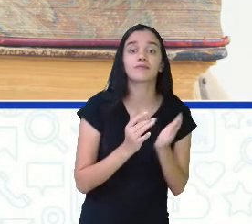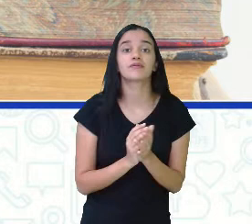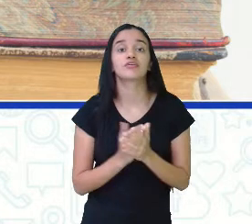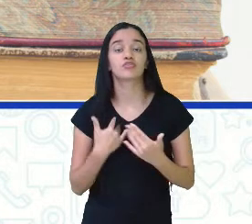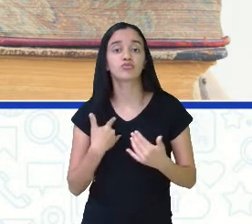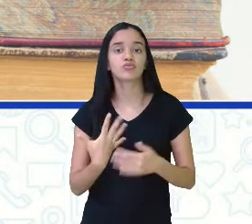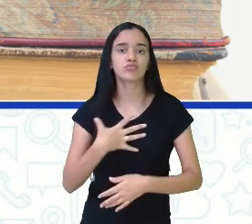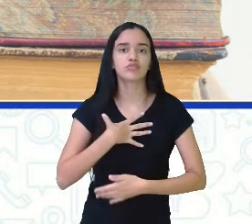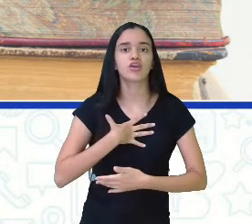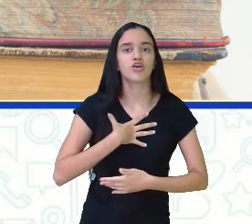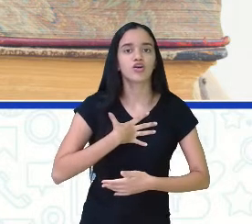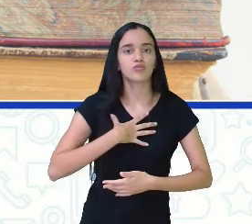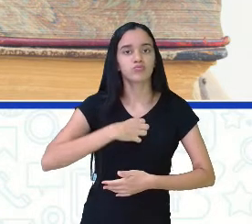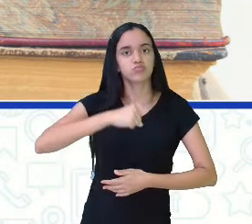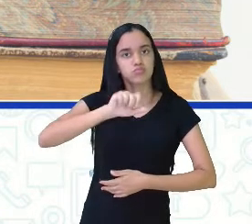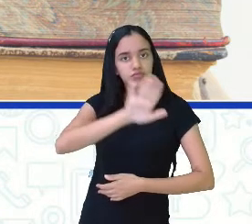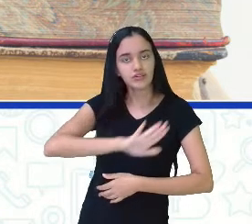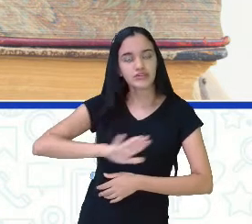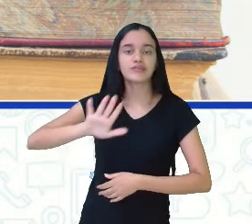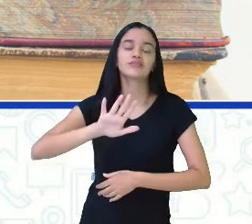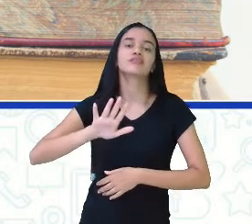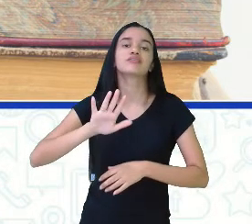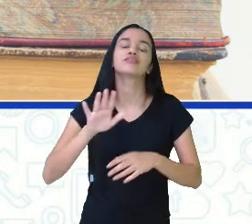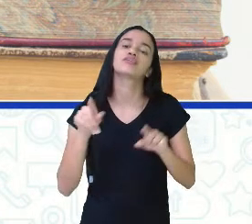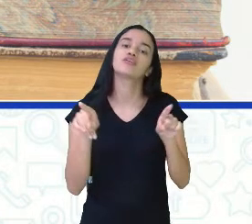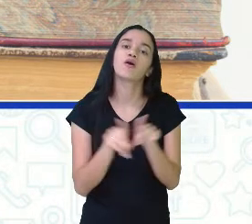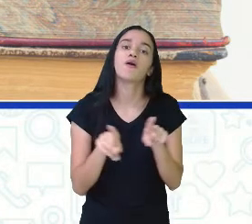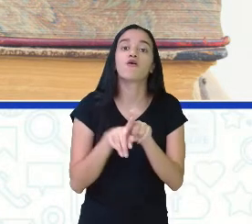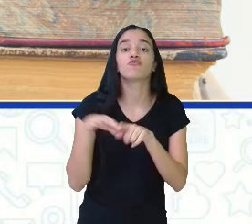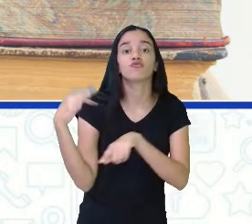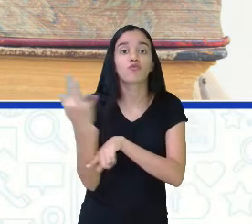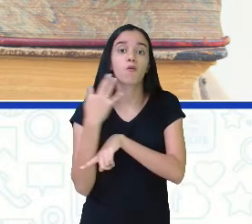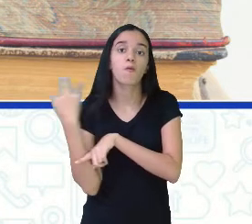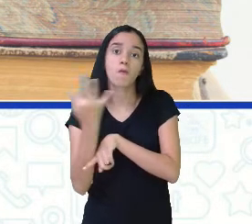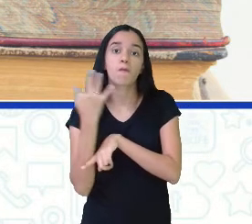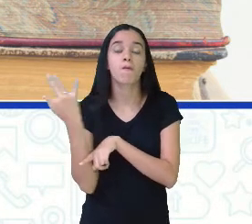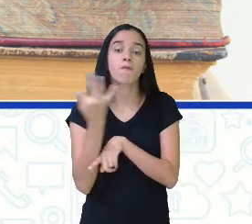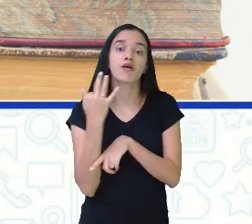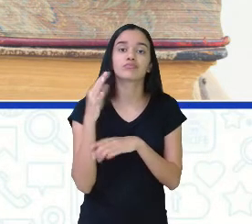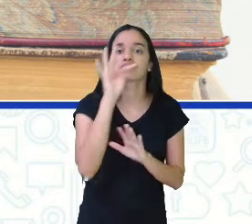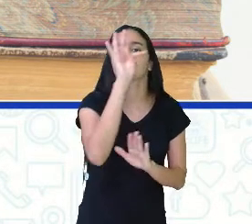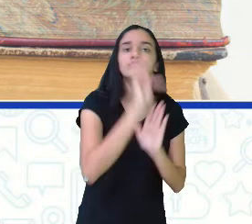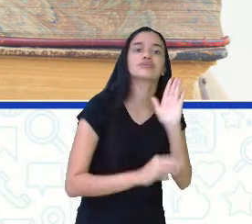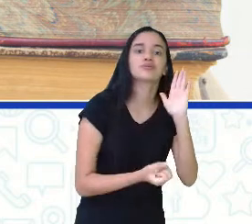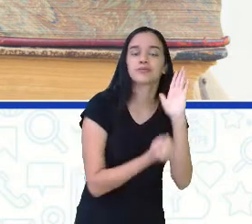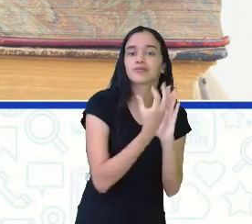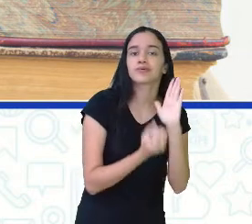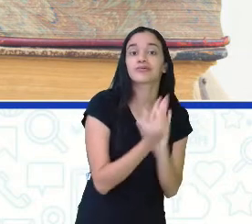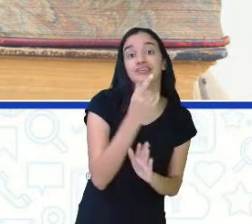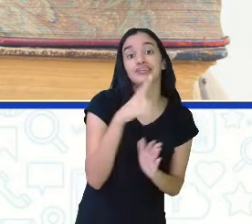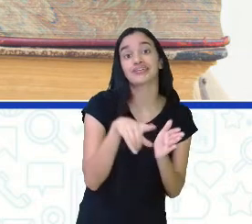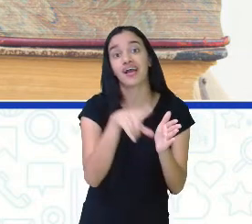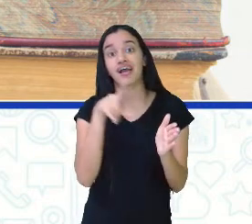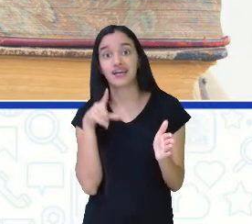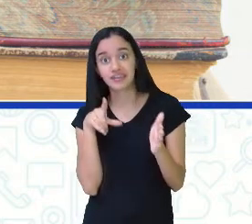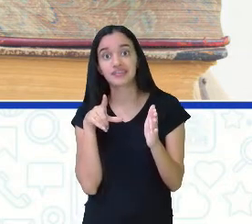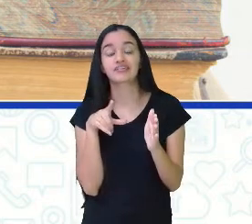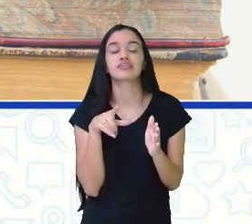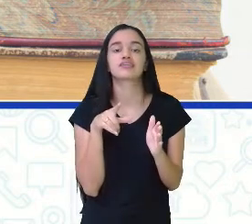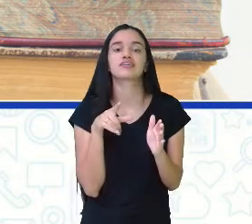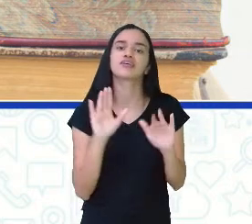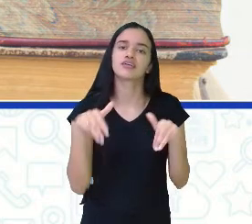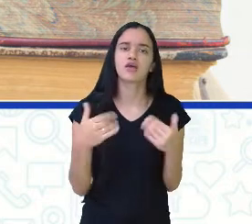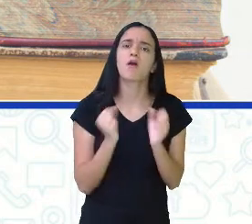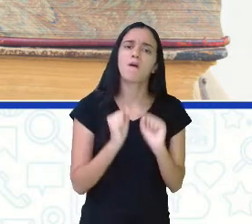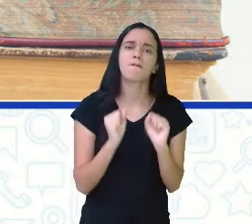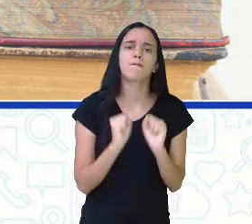de sentido ou formais, que se referem a outros textos produzidos anteriormente.